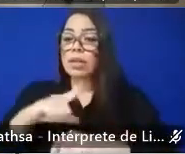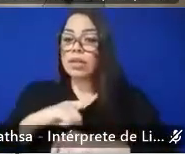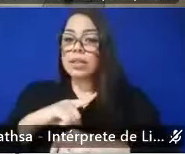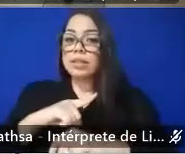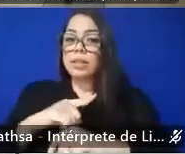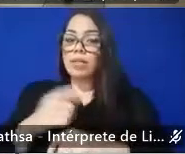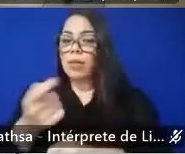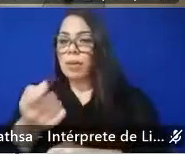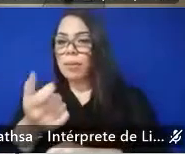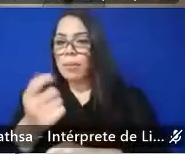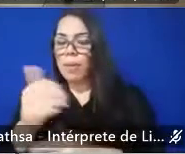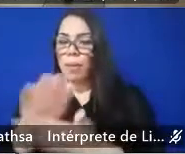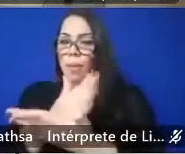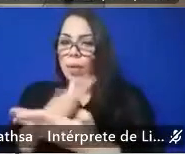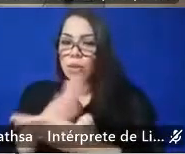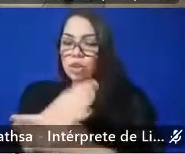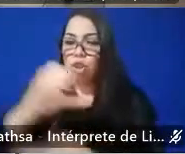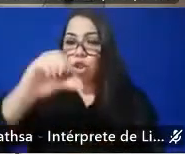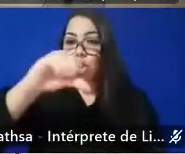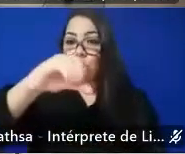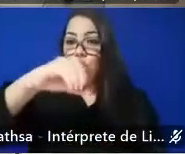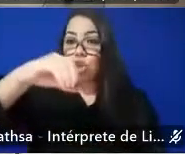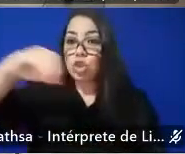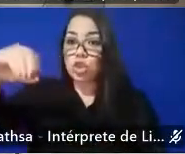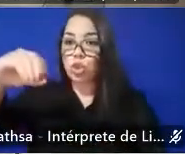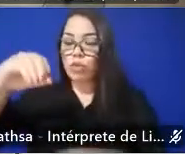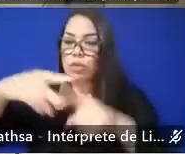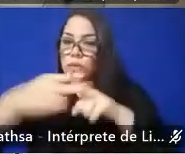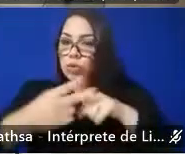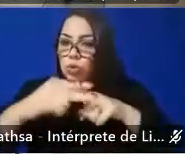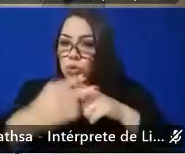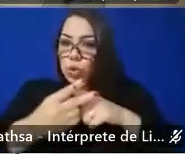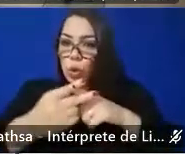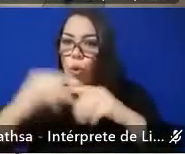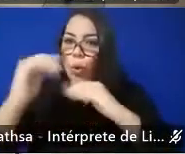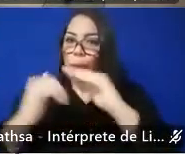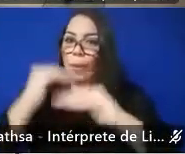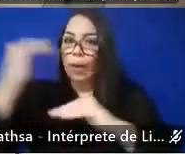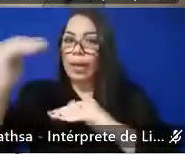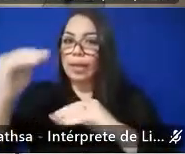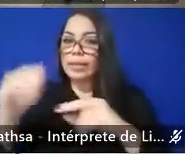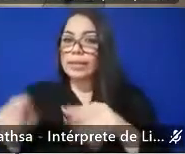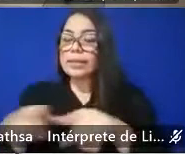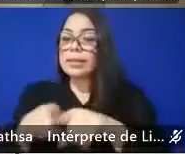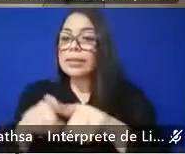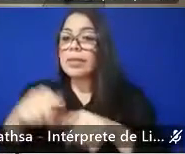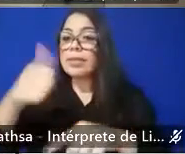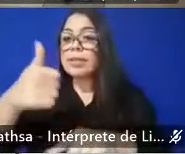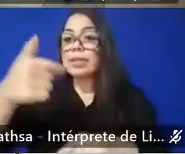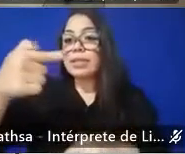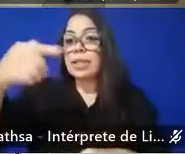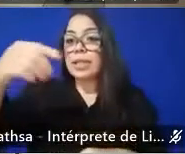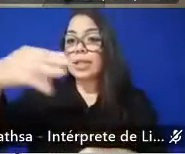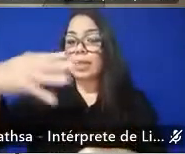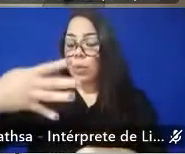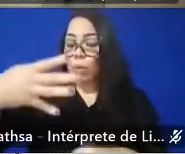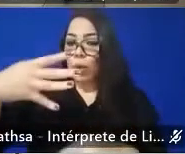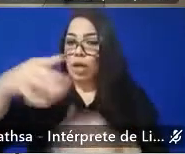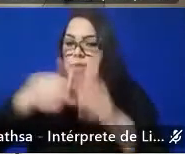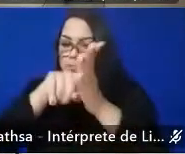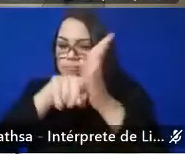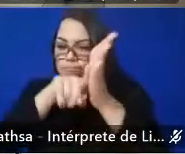900 correições ordinárias e 174 inspeções em procuradorias e em